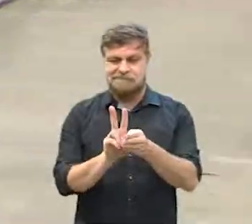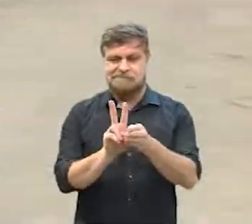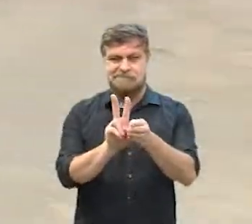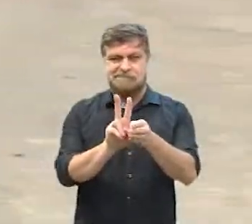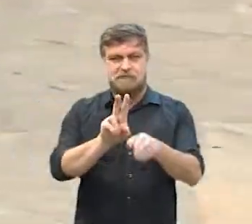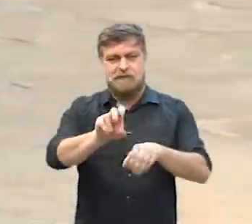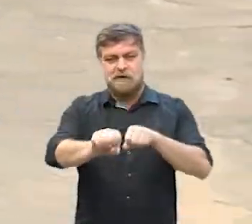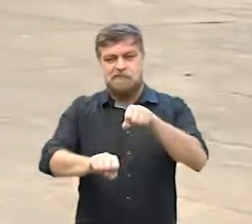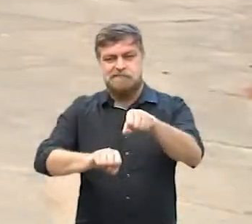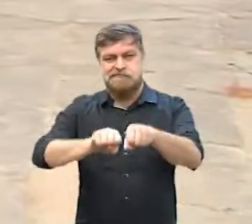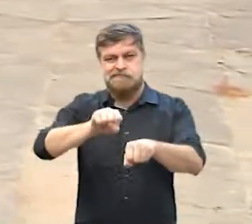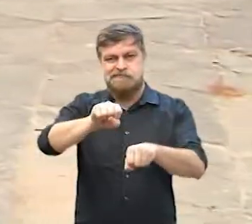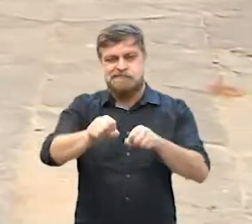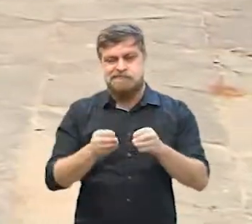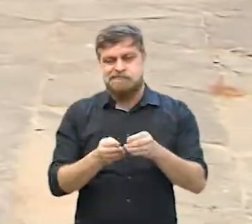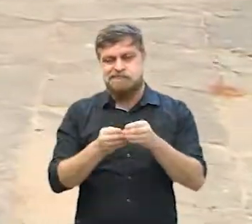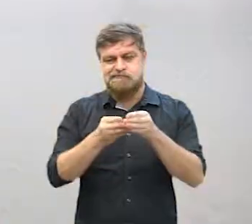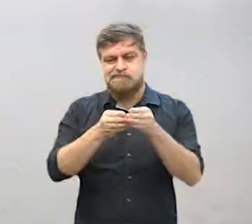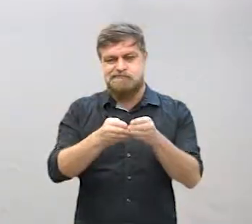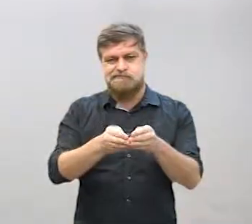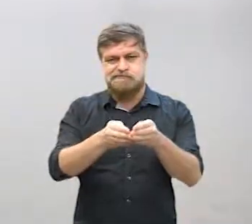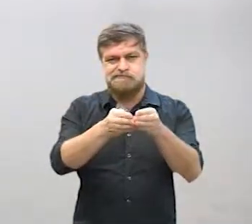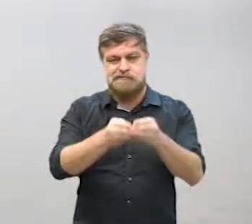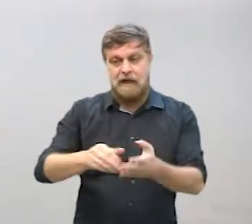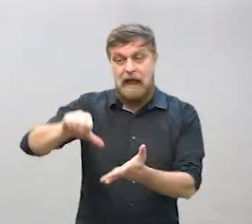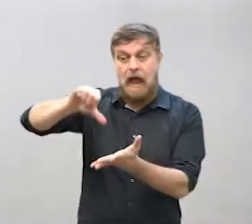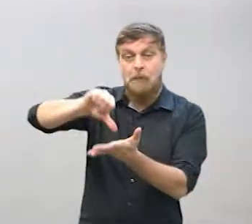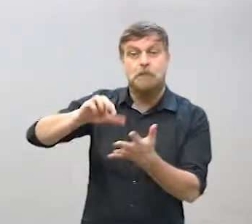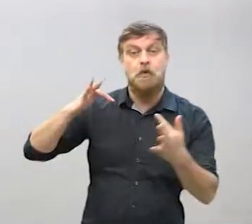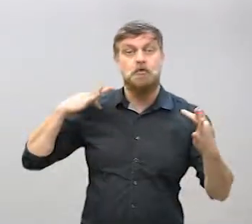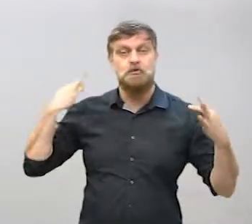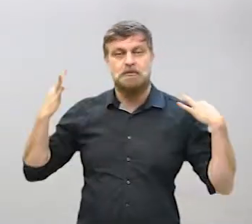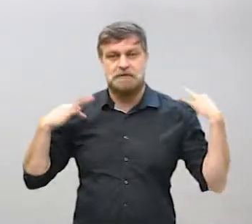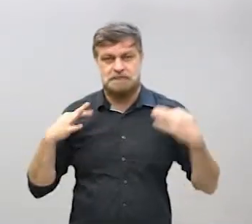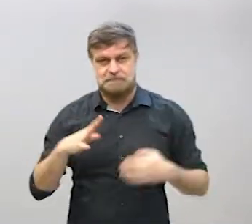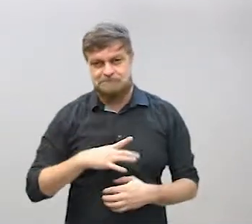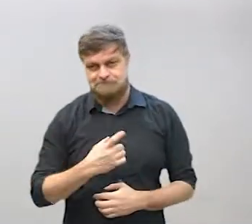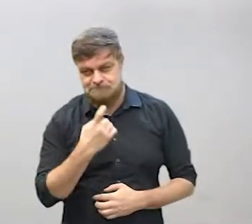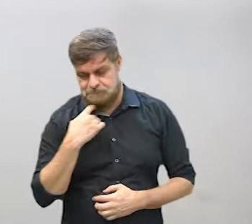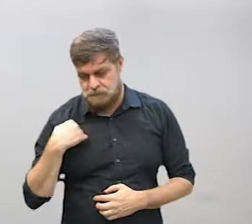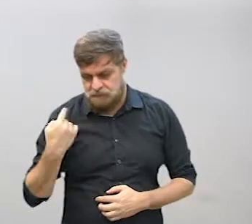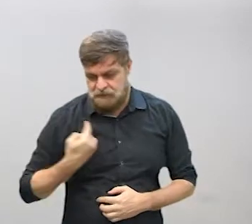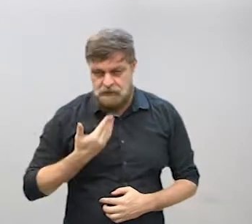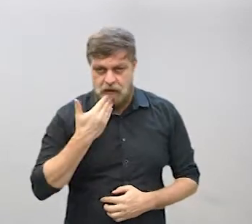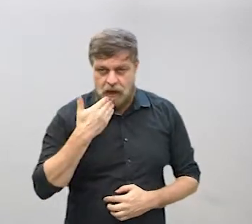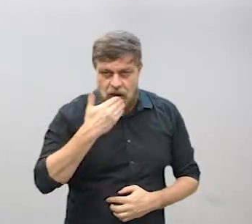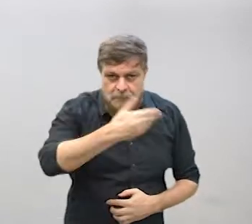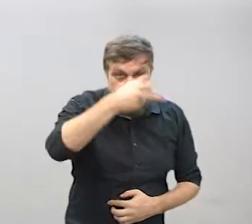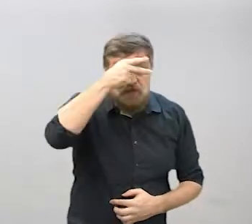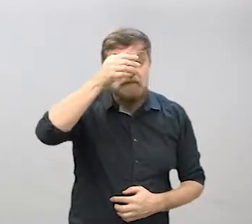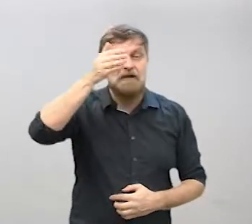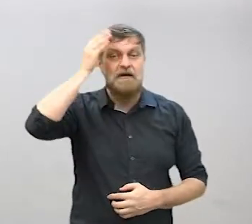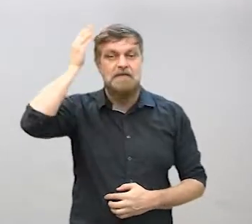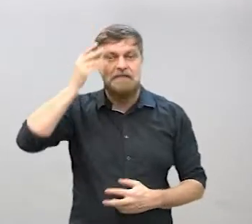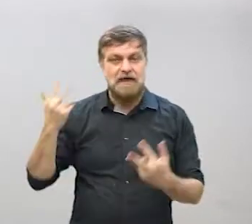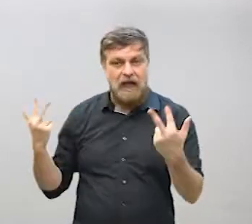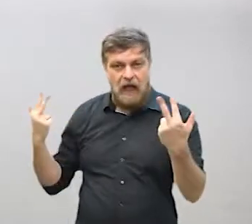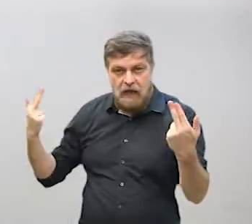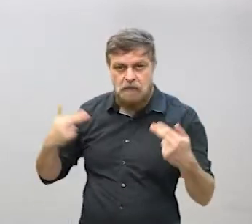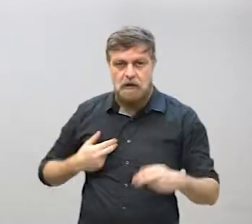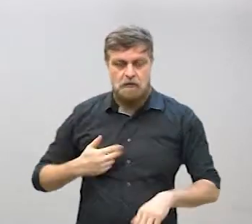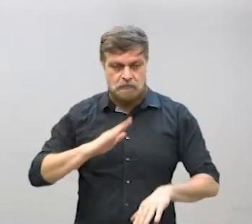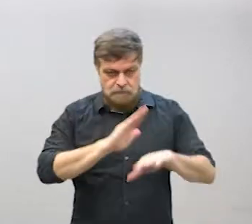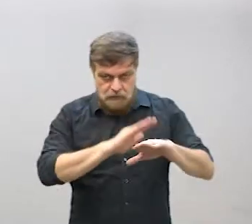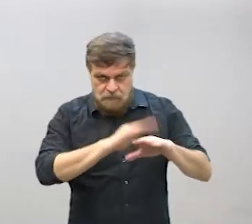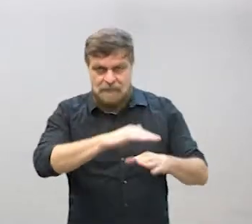pedalinho lá que é muito bem utilizado pela população e até um ponto turístico da nossa cidade nós pedimos Então para que a prefeito porque a